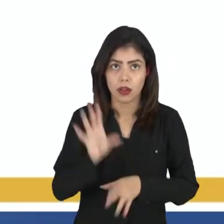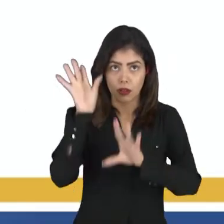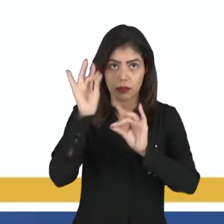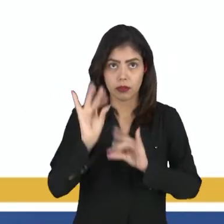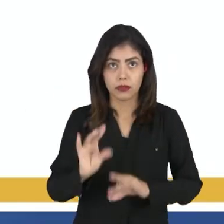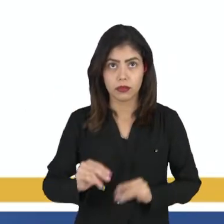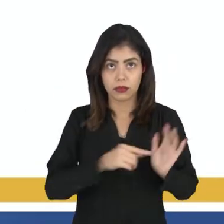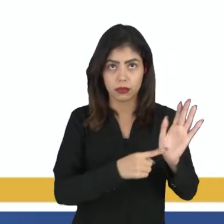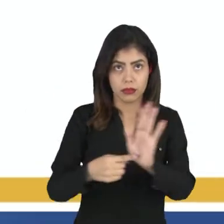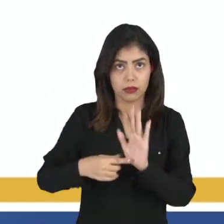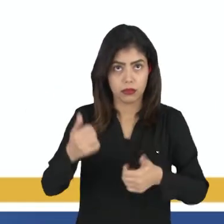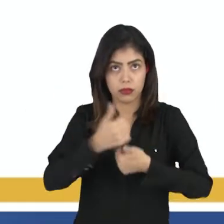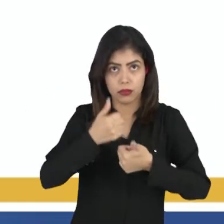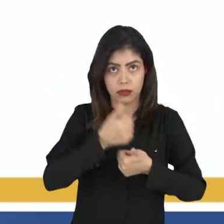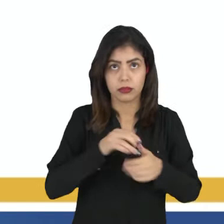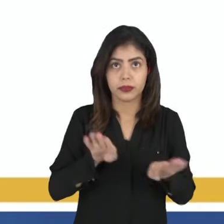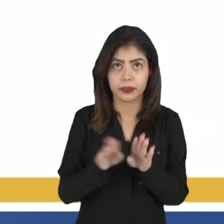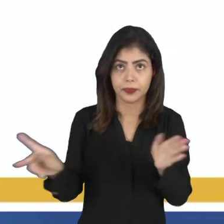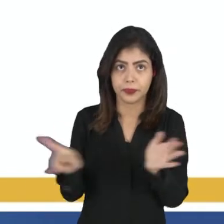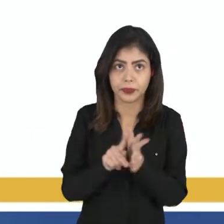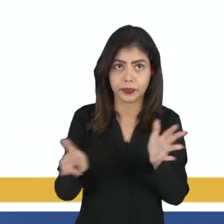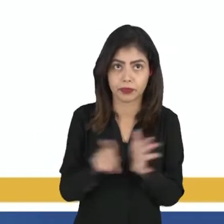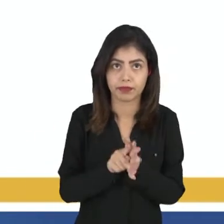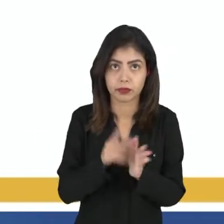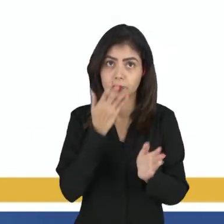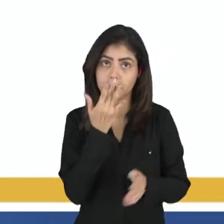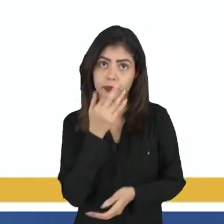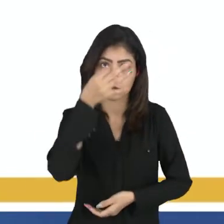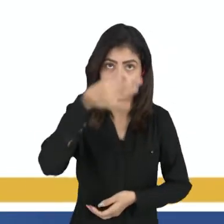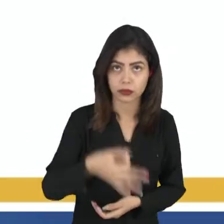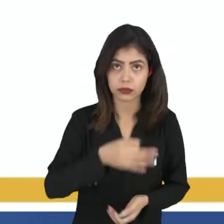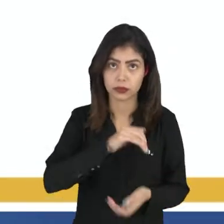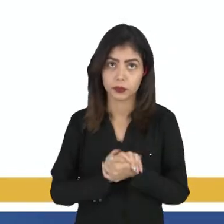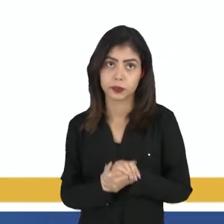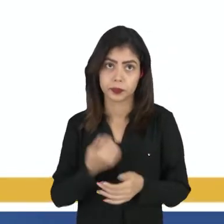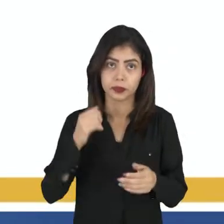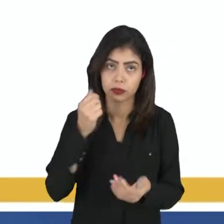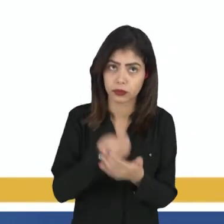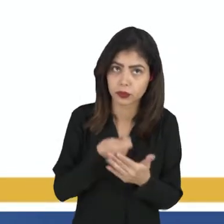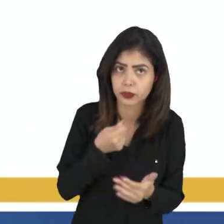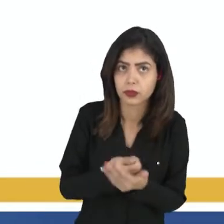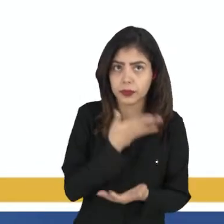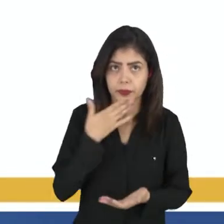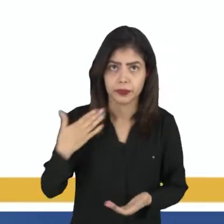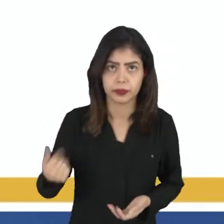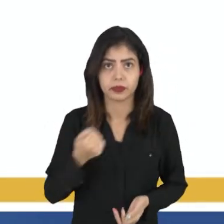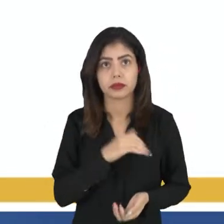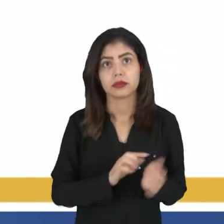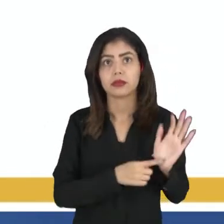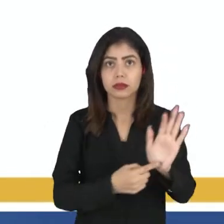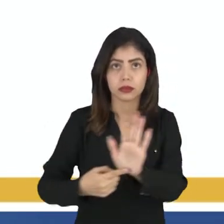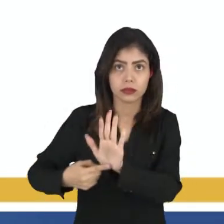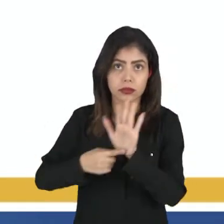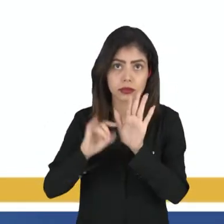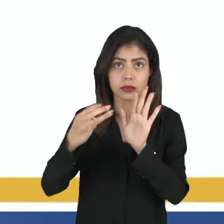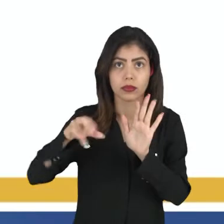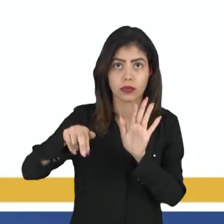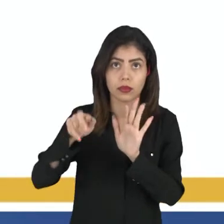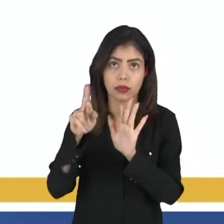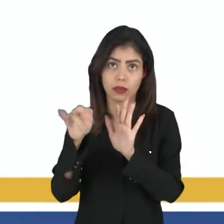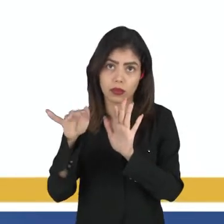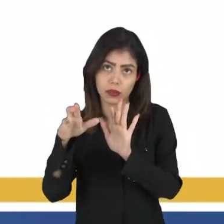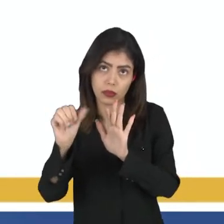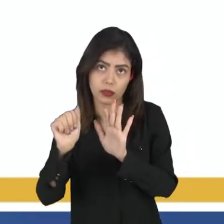Cada pixel é colocado num lugar específico e definido com cor e intensidade específica, pois a intenção é melhorar a